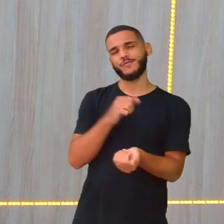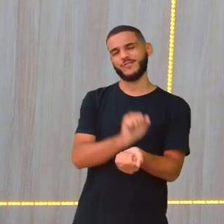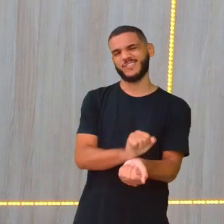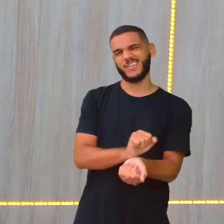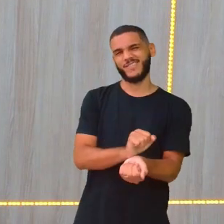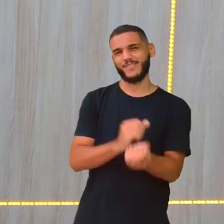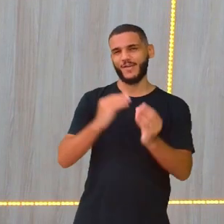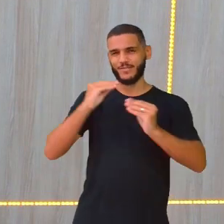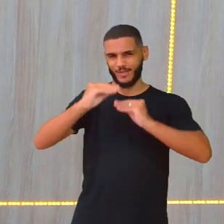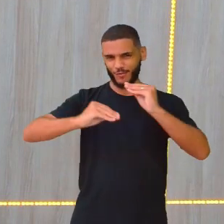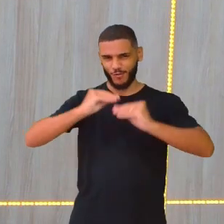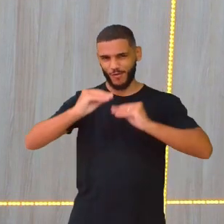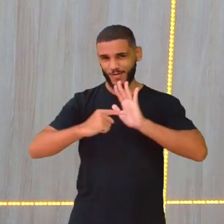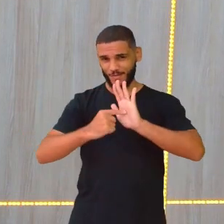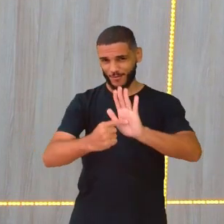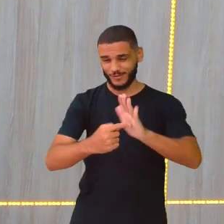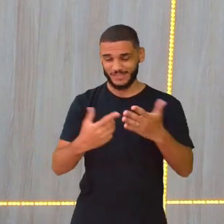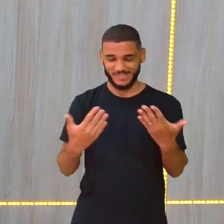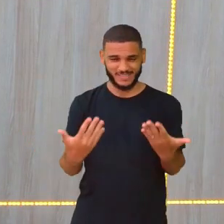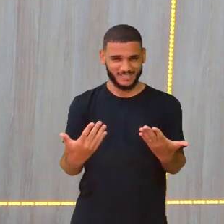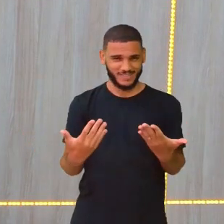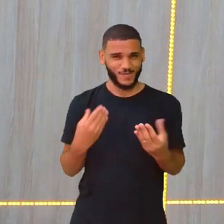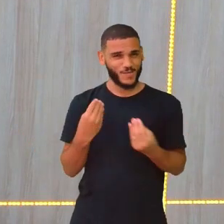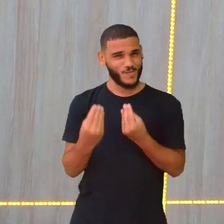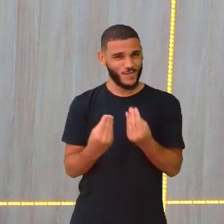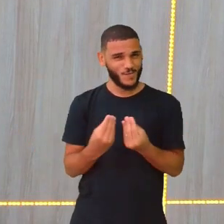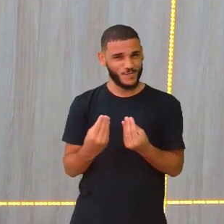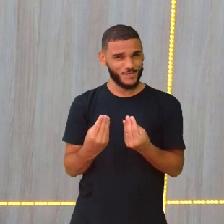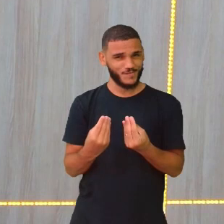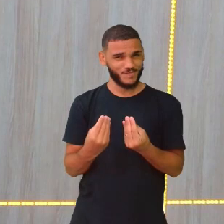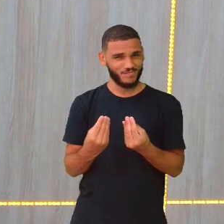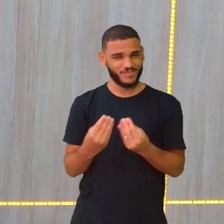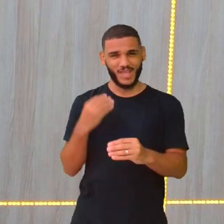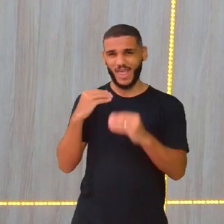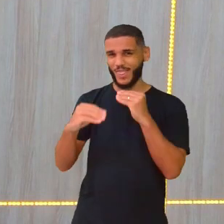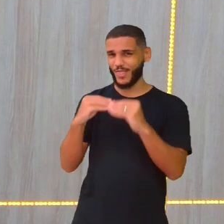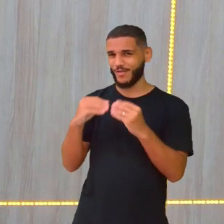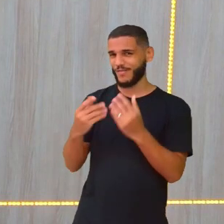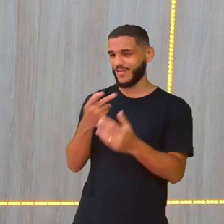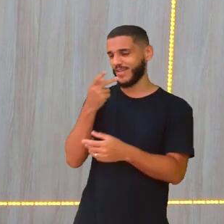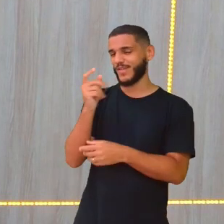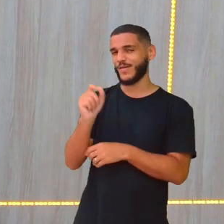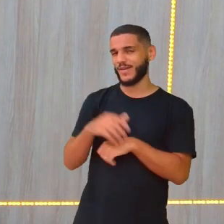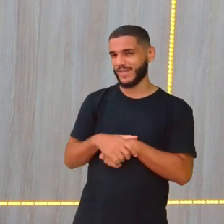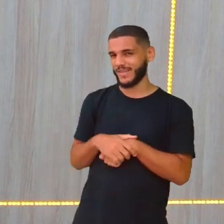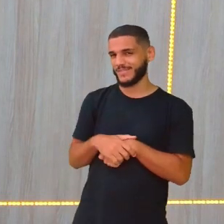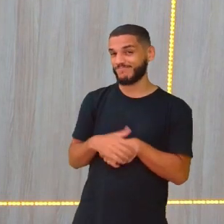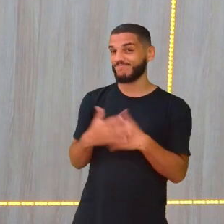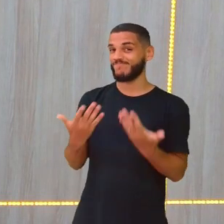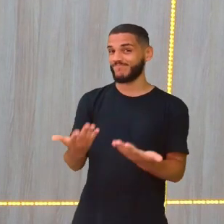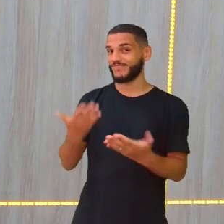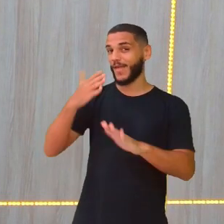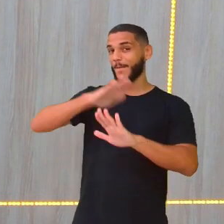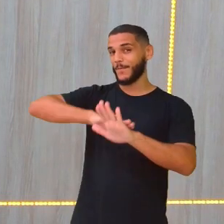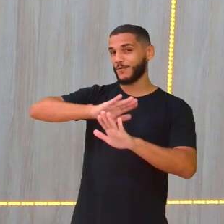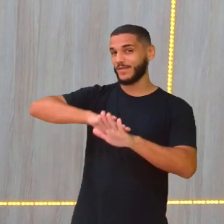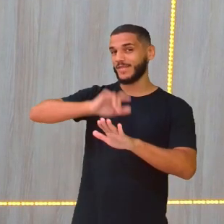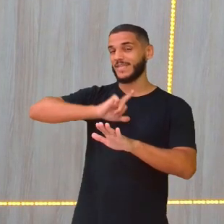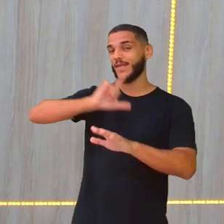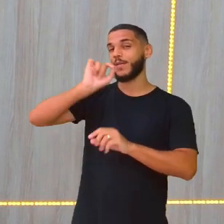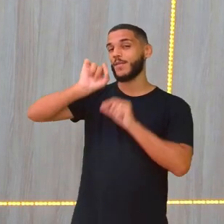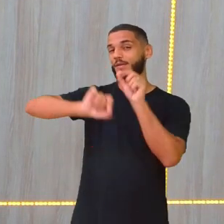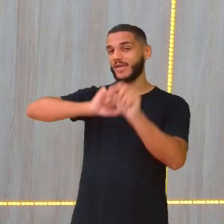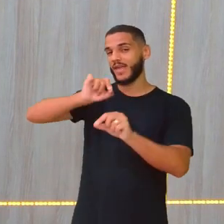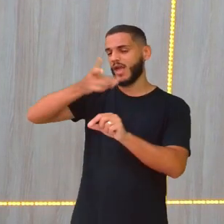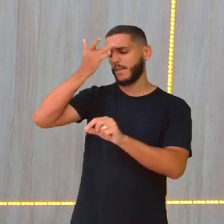dessa ideia de uma escravidão amena é que faz com que muitas pessoas ainda digam que as pessoas